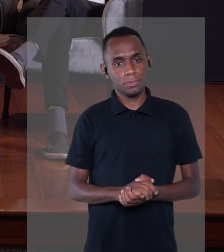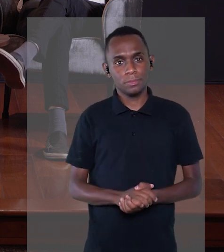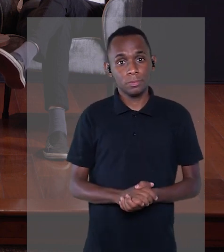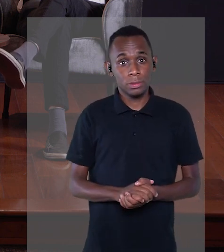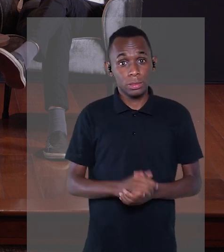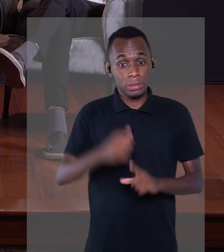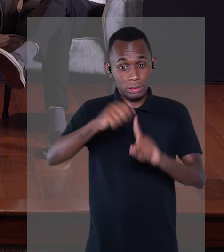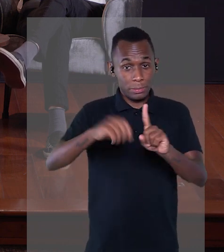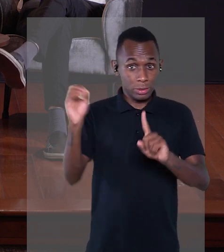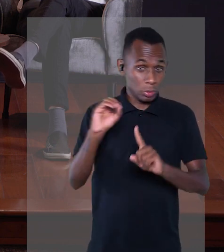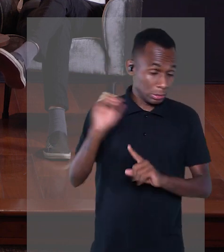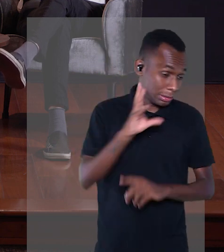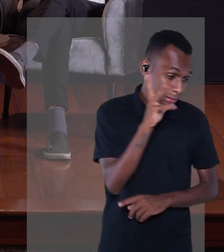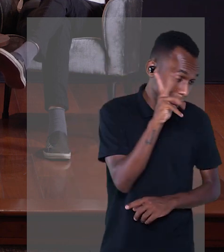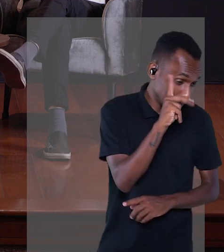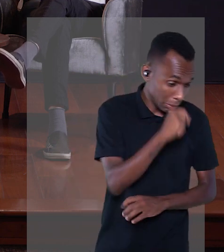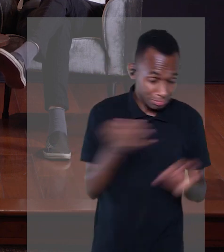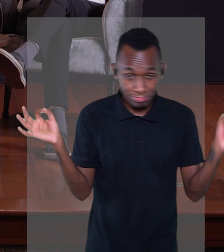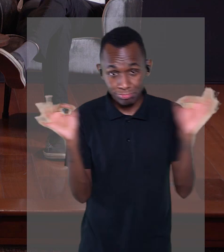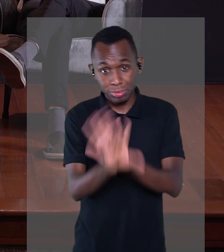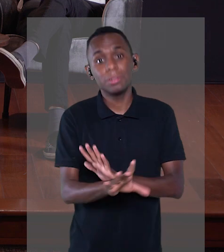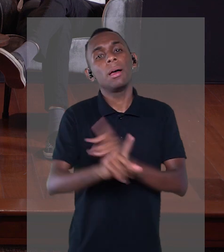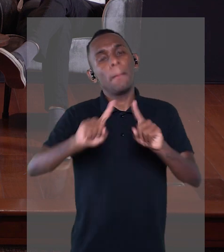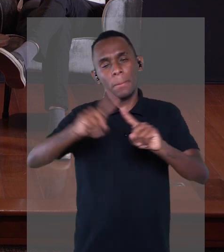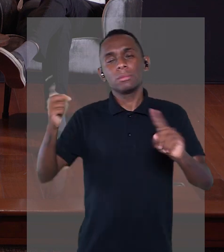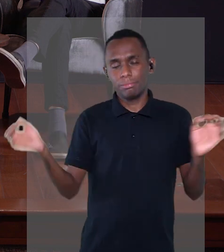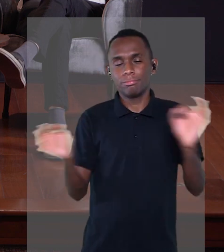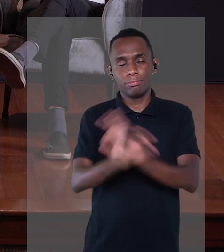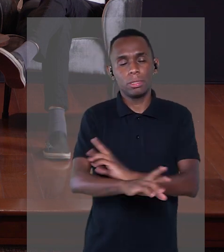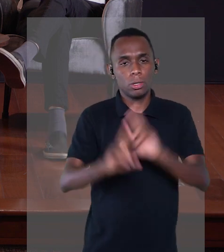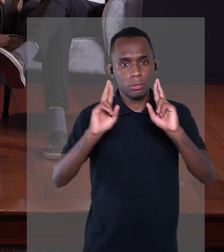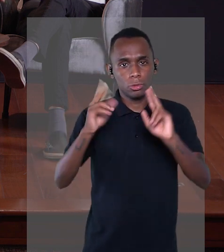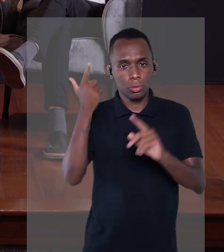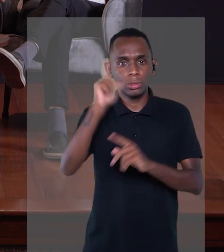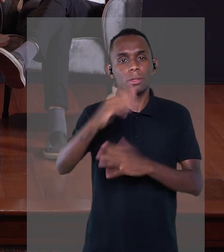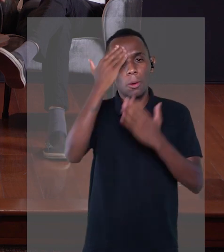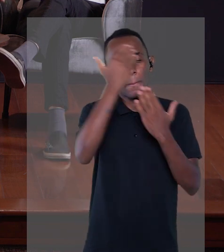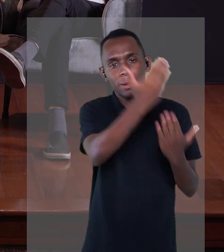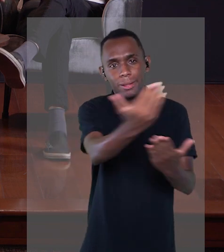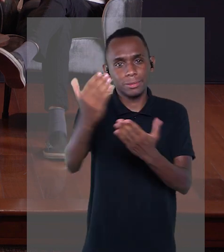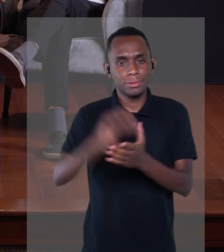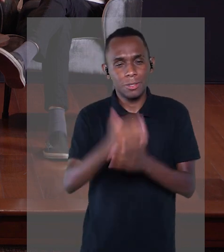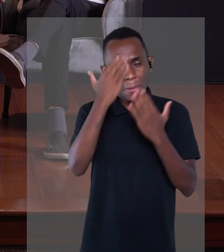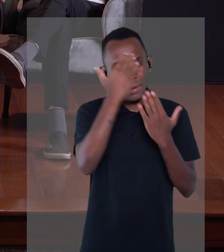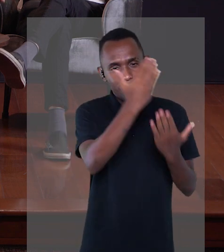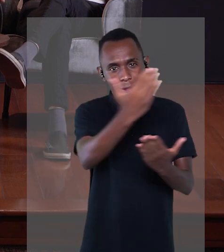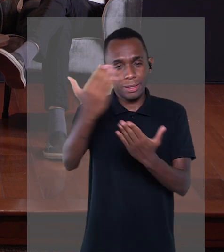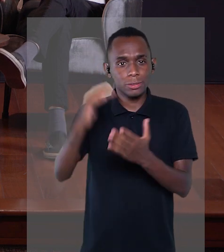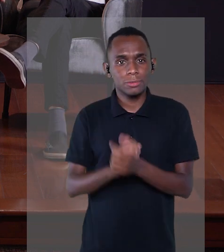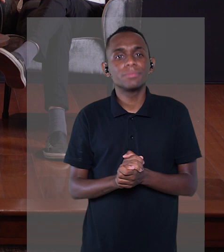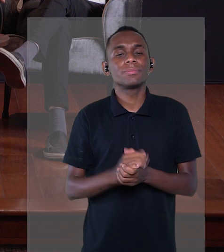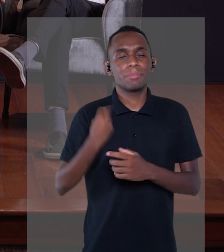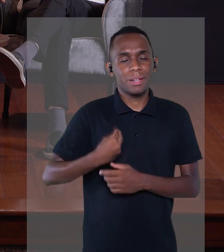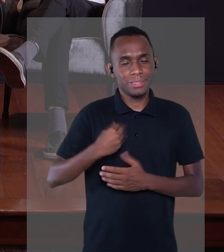Esse mês de outubro está demorando muito para passar, né? Mas vai passar. Obrigado, gente. Obrigada, obrigada, gente,